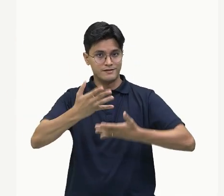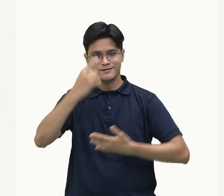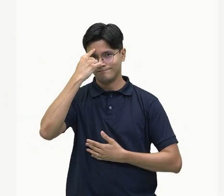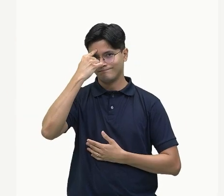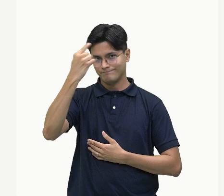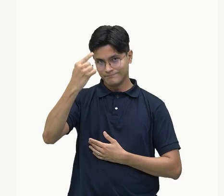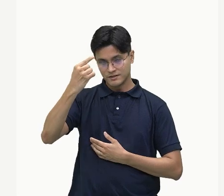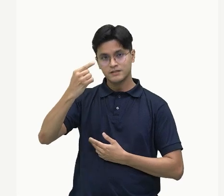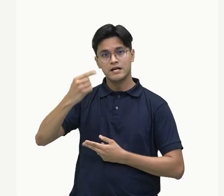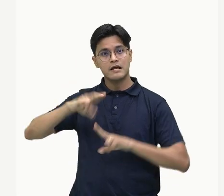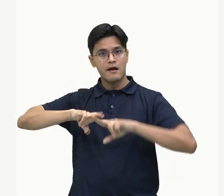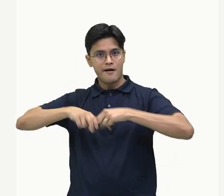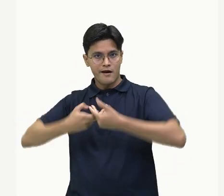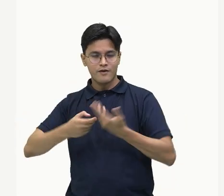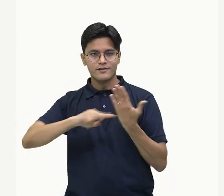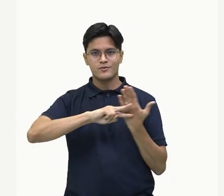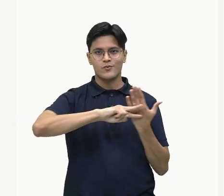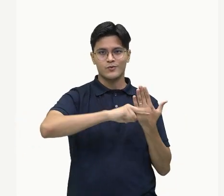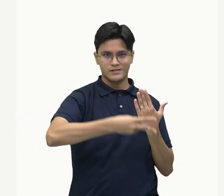e consequência.